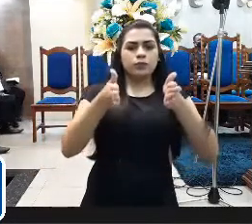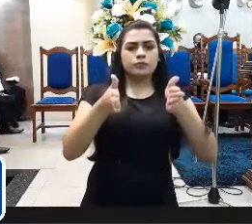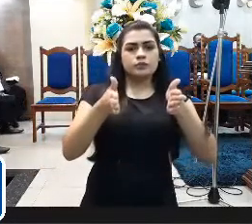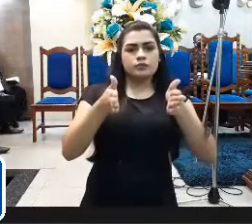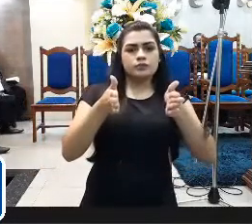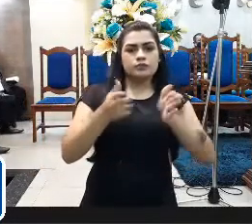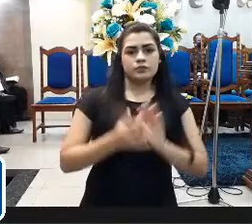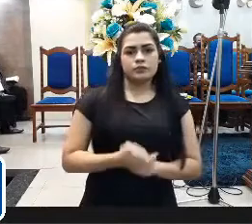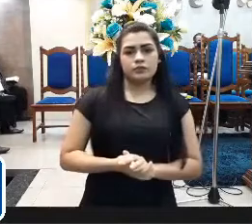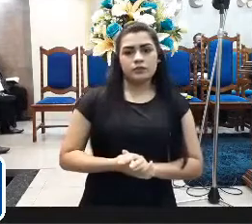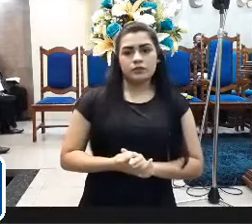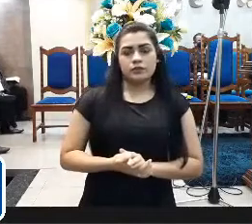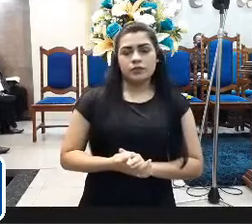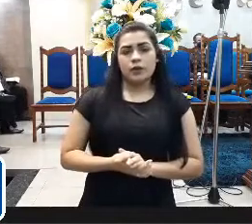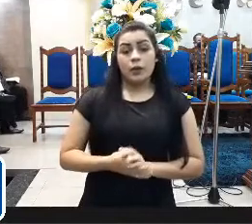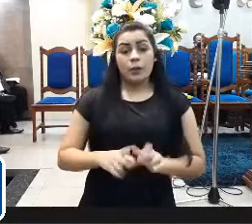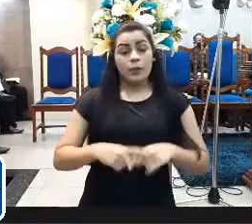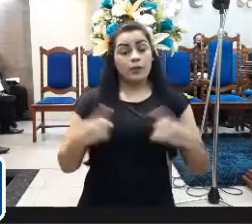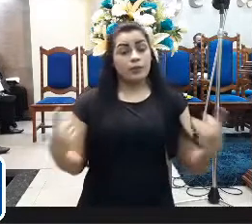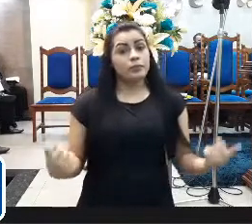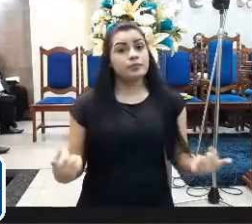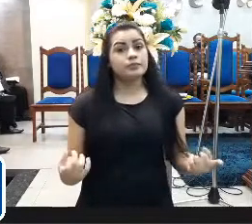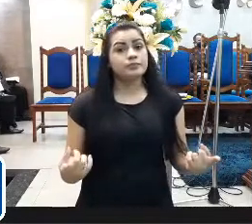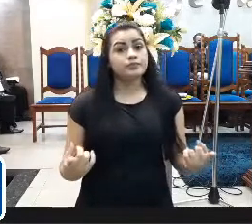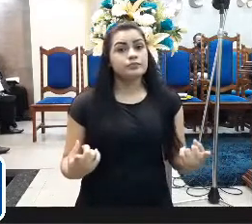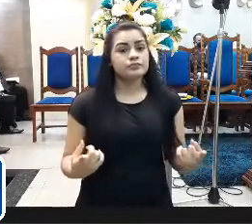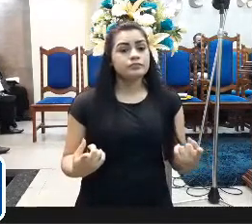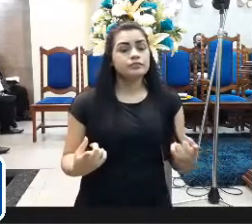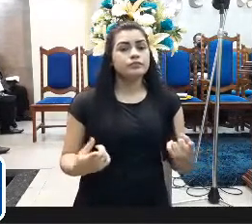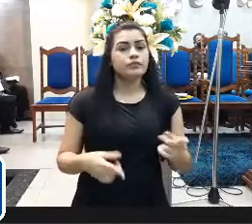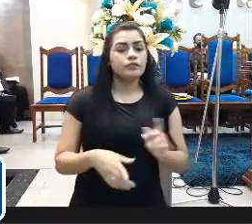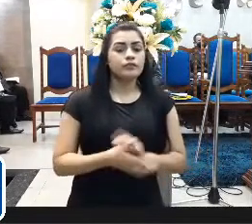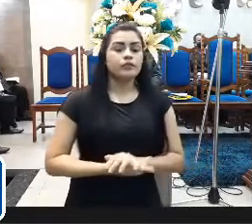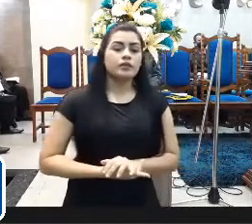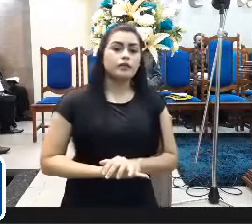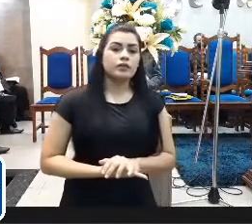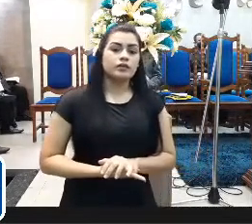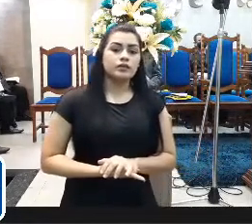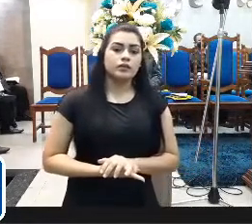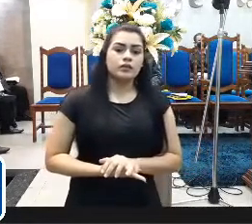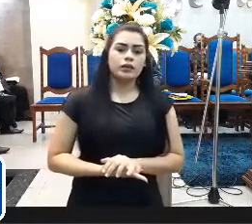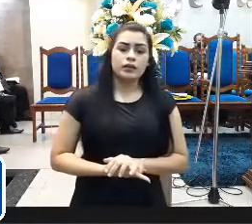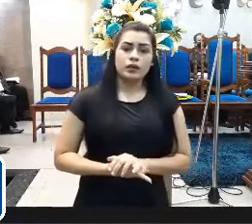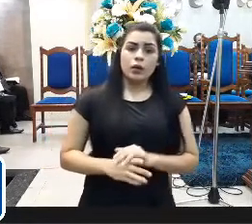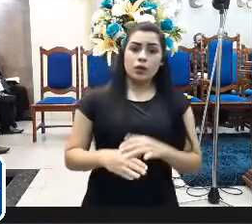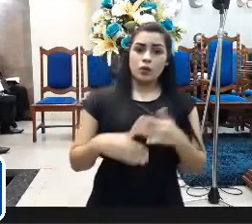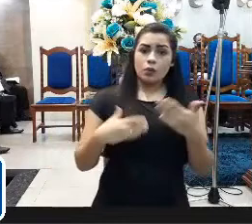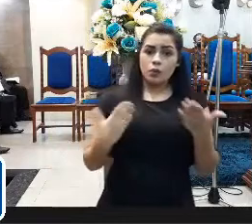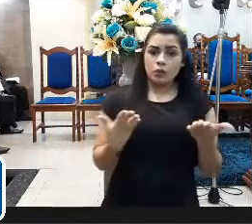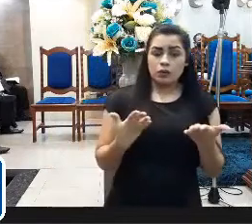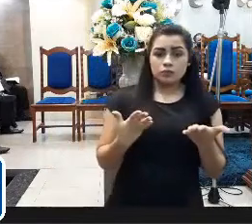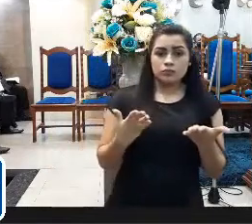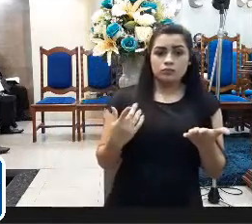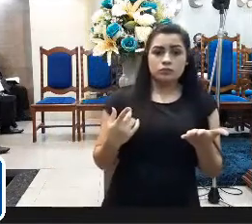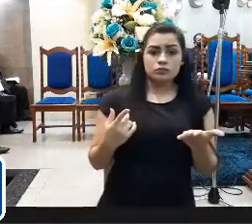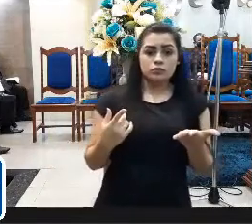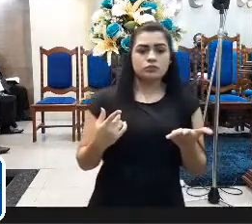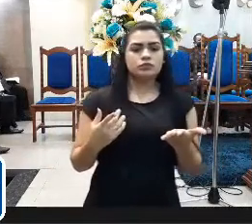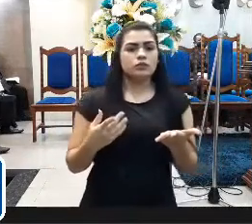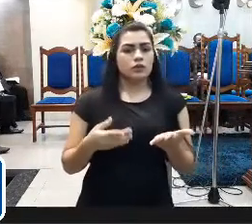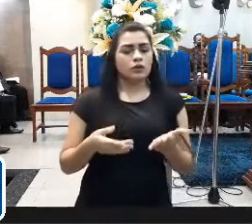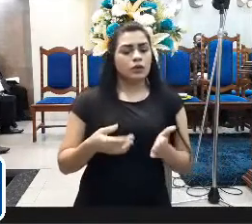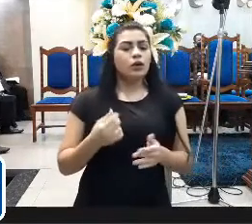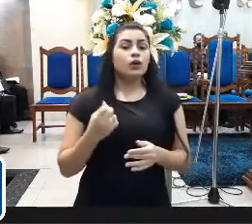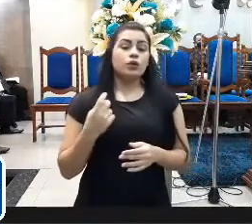degraus. Só que a regra nos diz que quem sobe de elevador, do jeito que ele sobe rápido, ele também pode